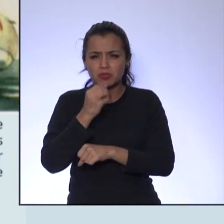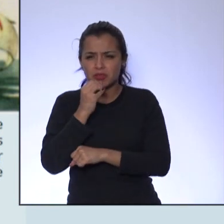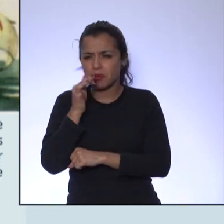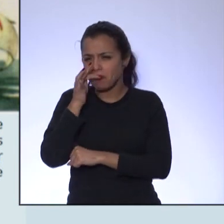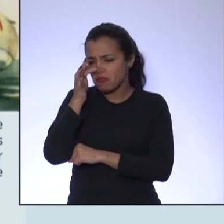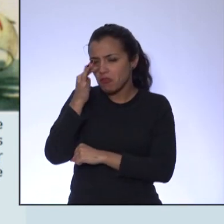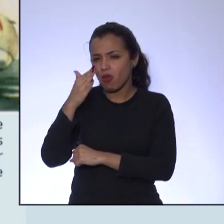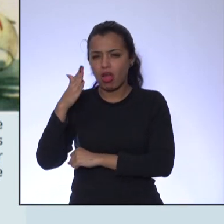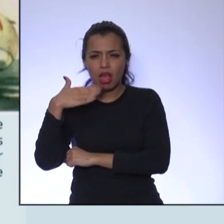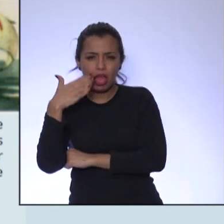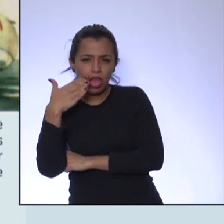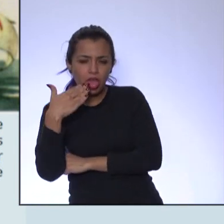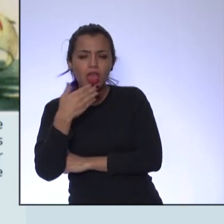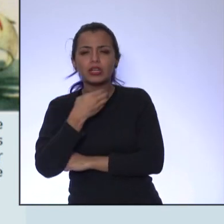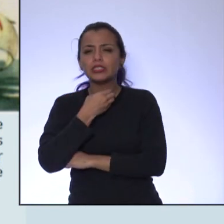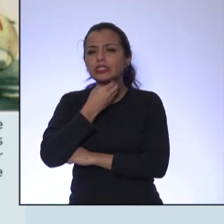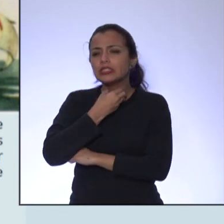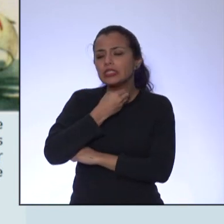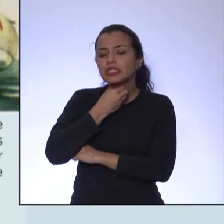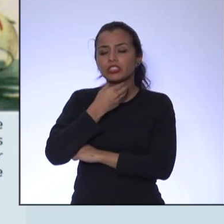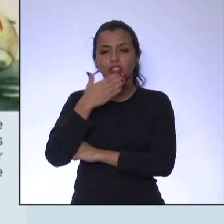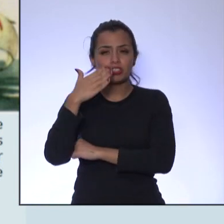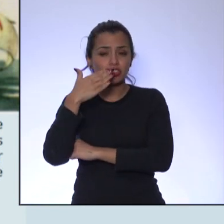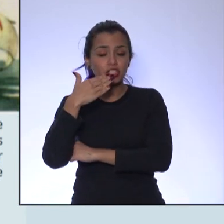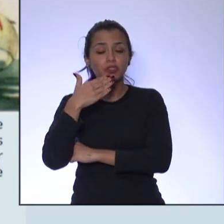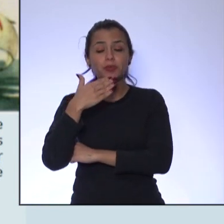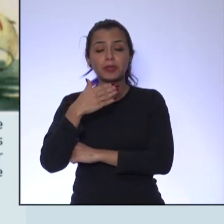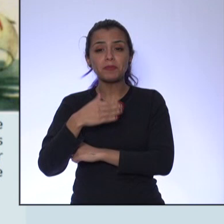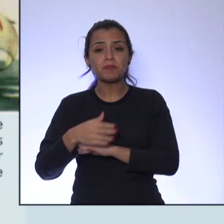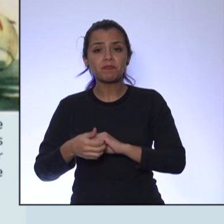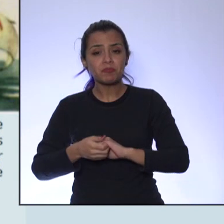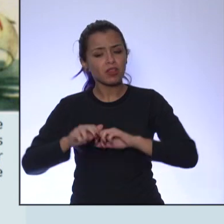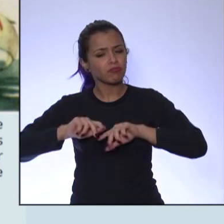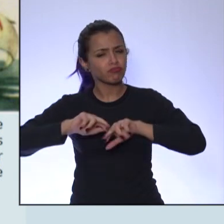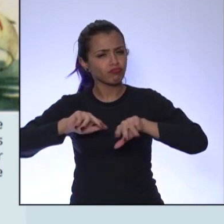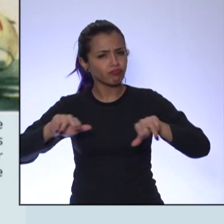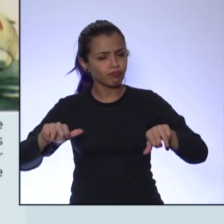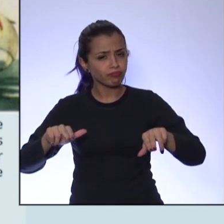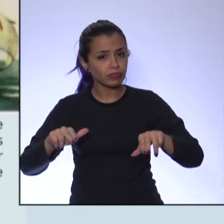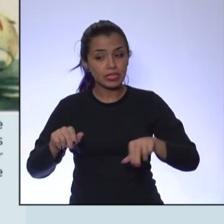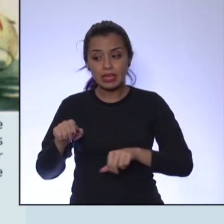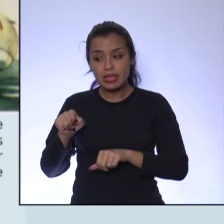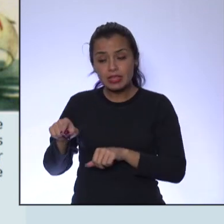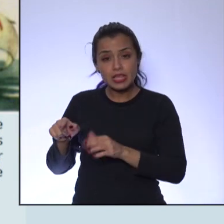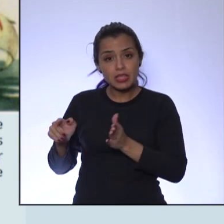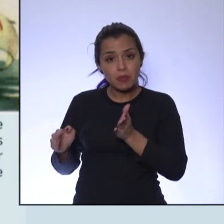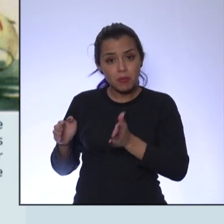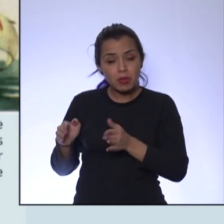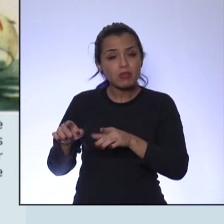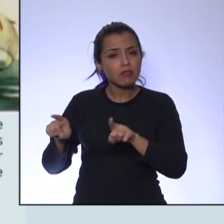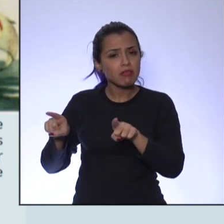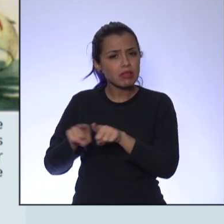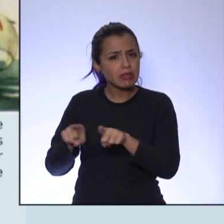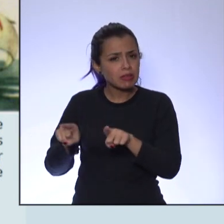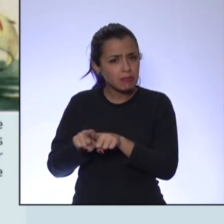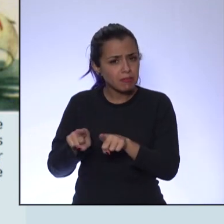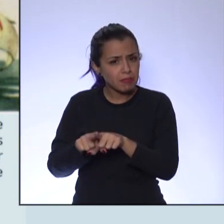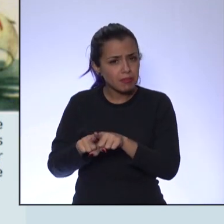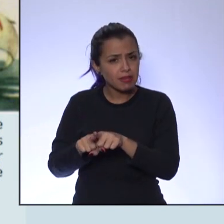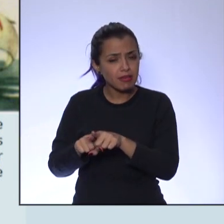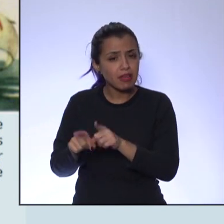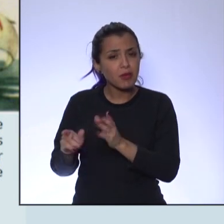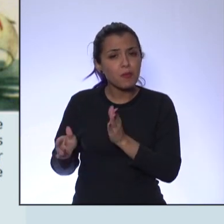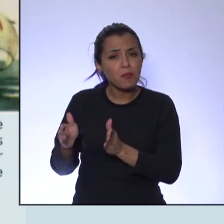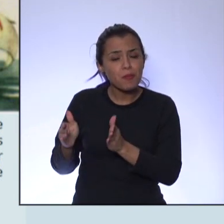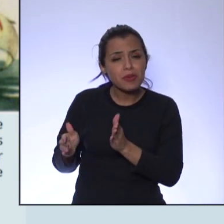canela, pimenta, noz moscada, gengibre. Nesse momento, também, o Oriente vai ser um ambiente